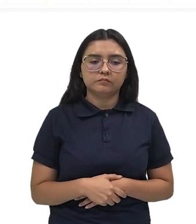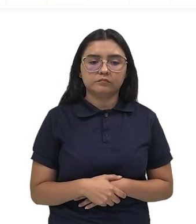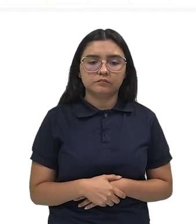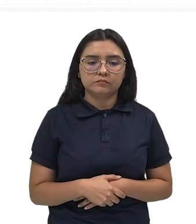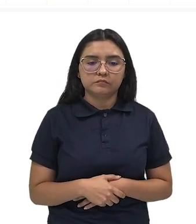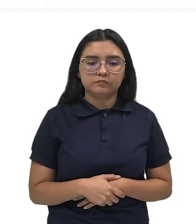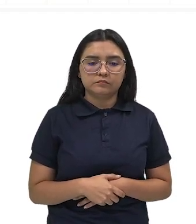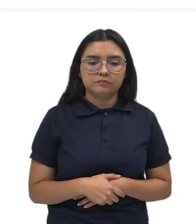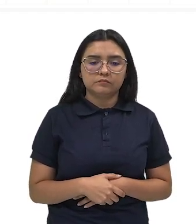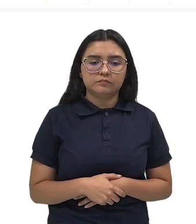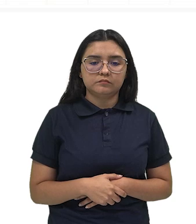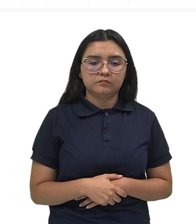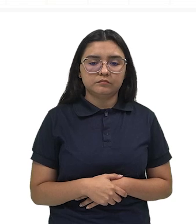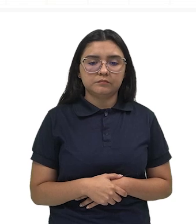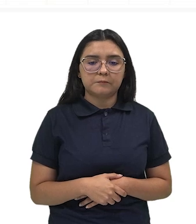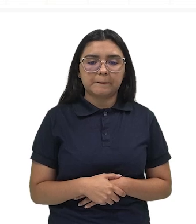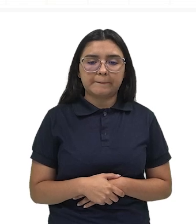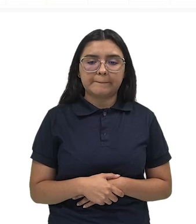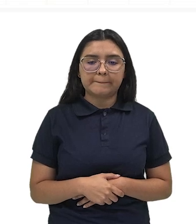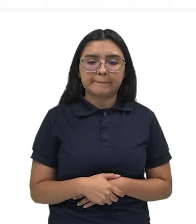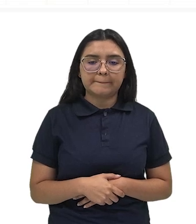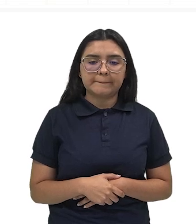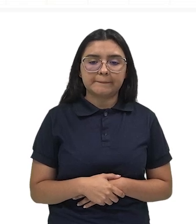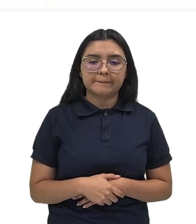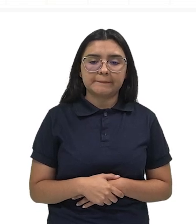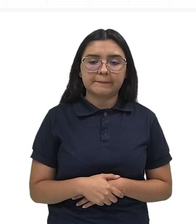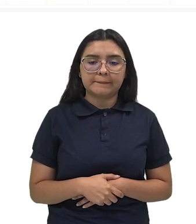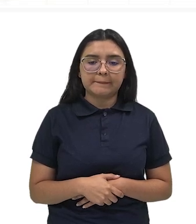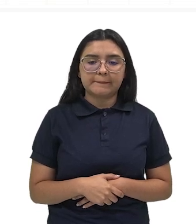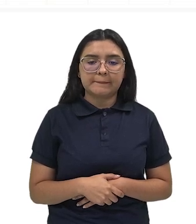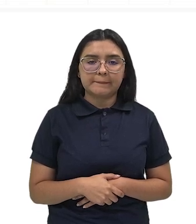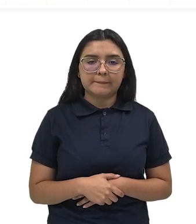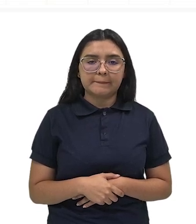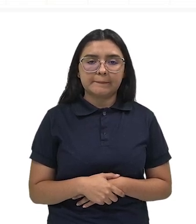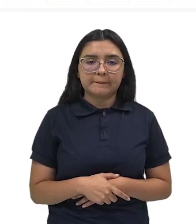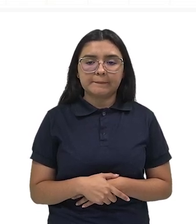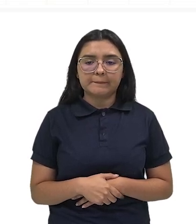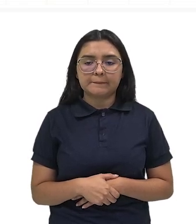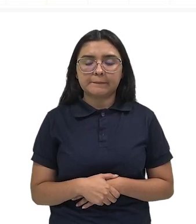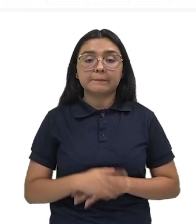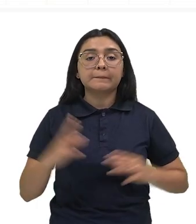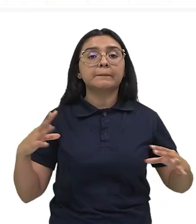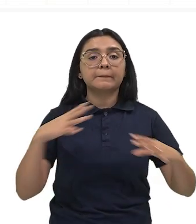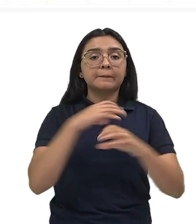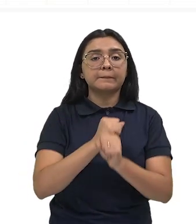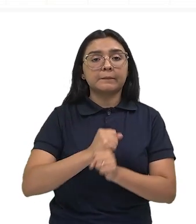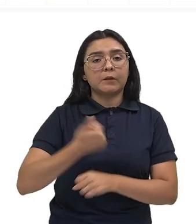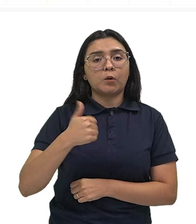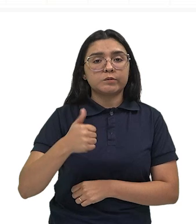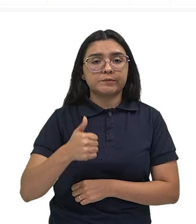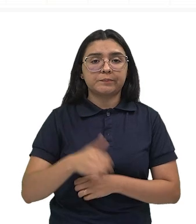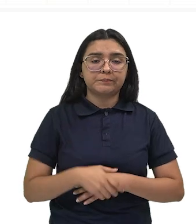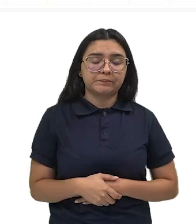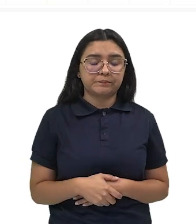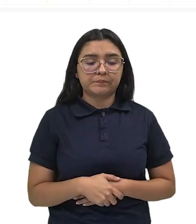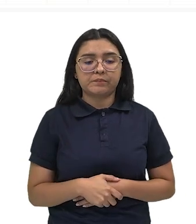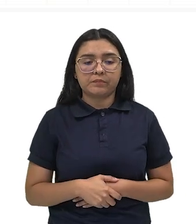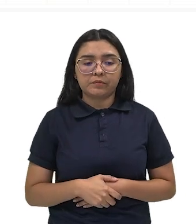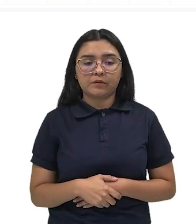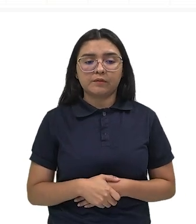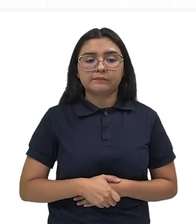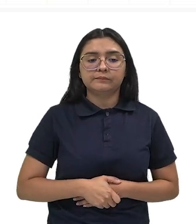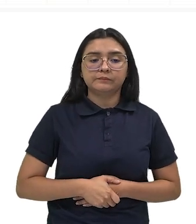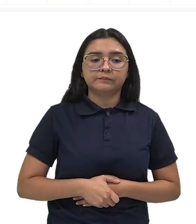5, 6, 7, 8, 9, 10, 11. Ou seja, o meu rol